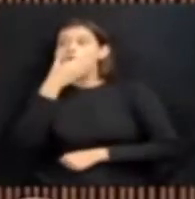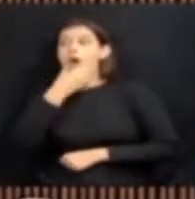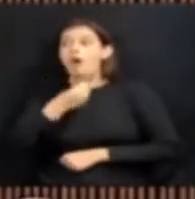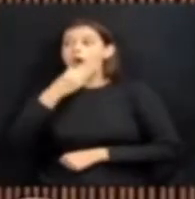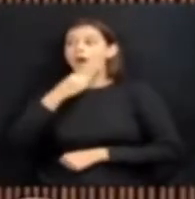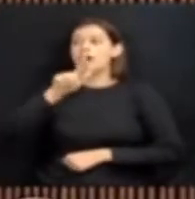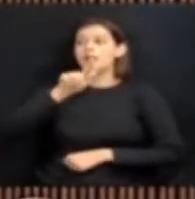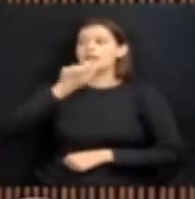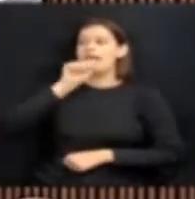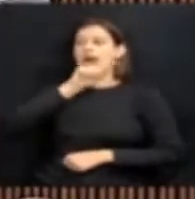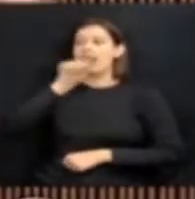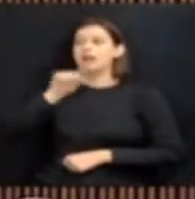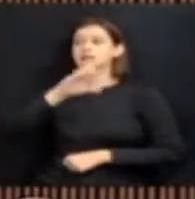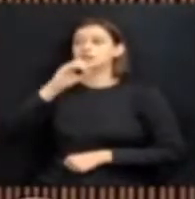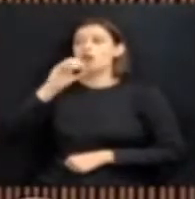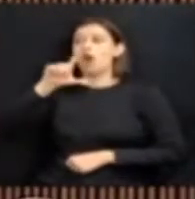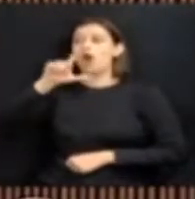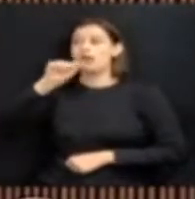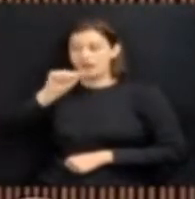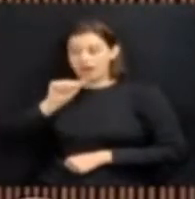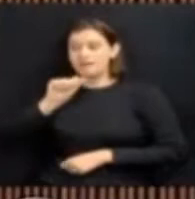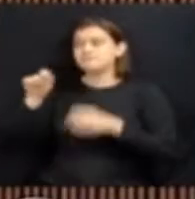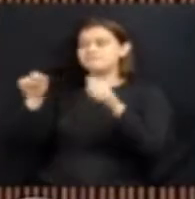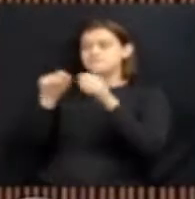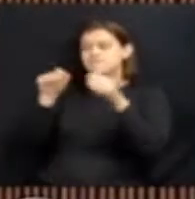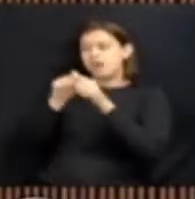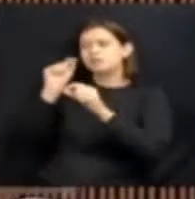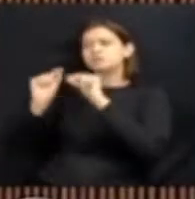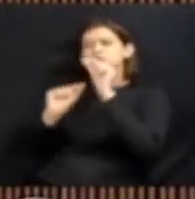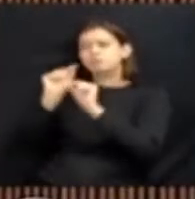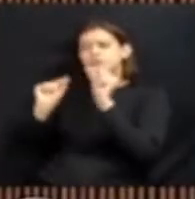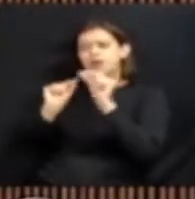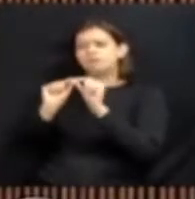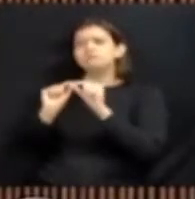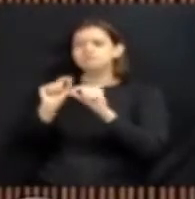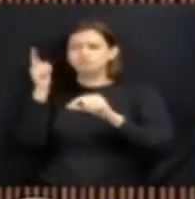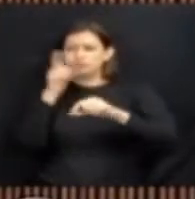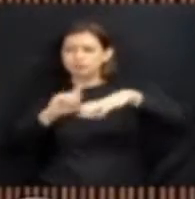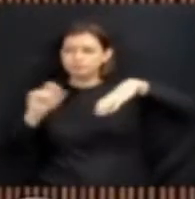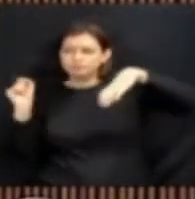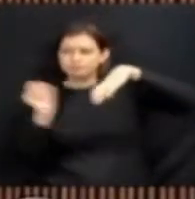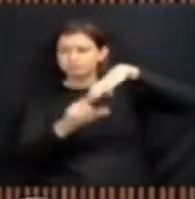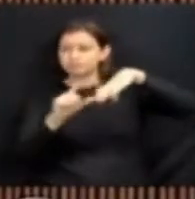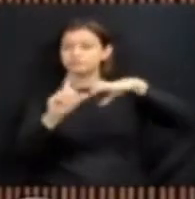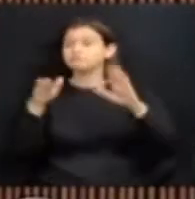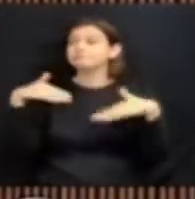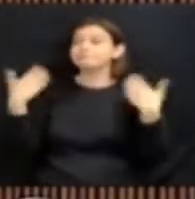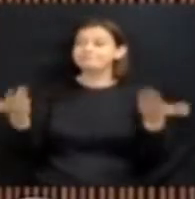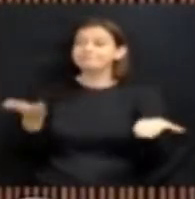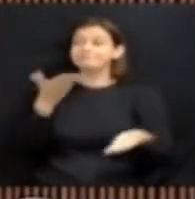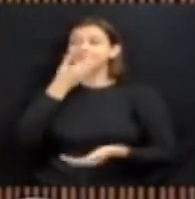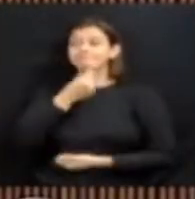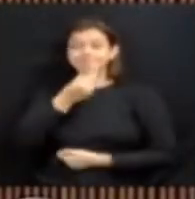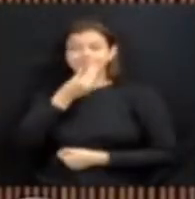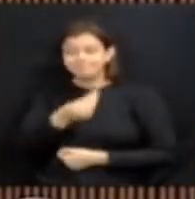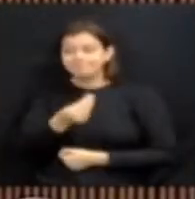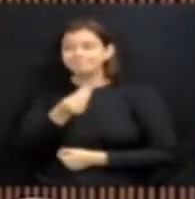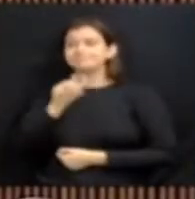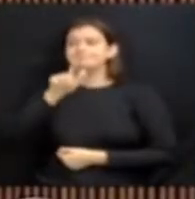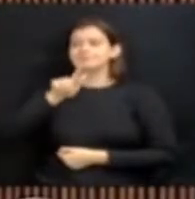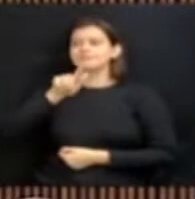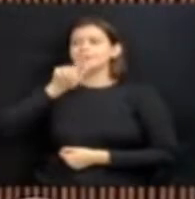seu filho ela mas o senhor já combinou com os russos e essa frase ficou séria ali no futebol e eu